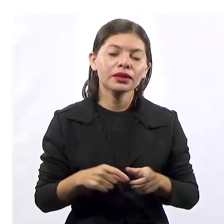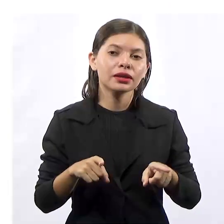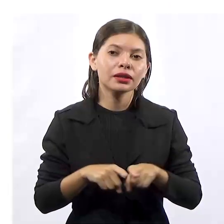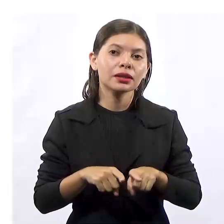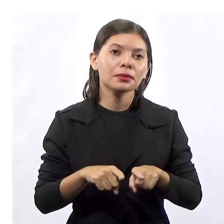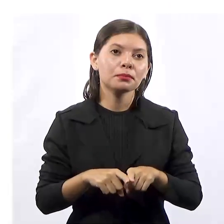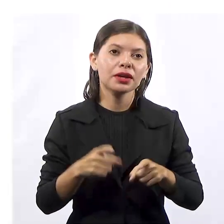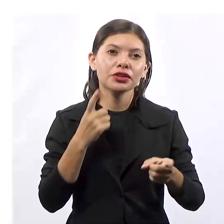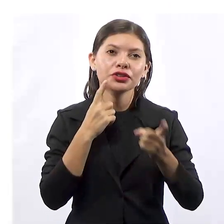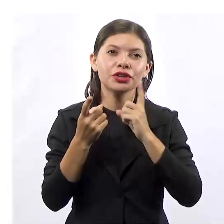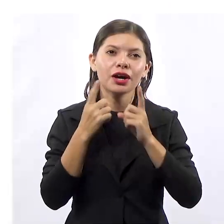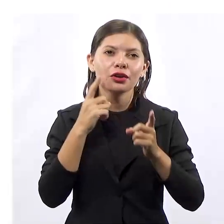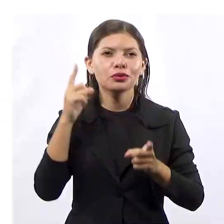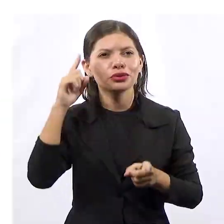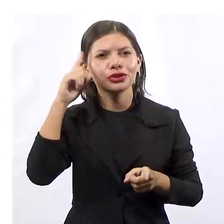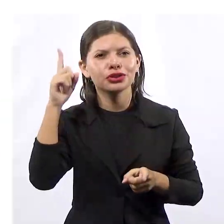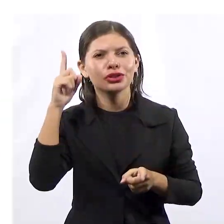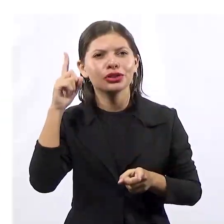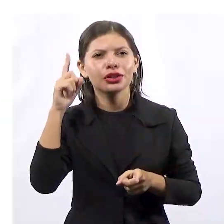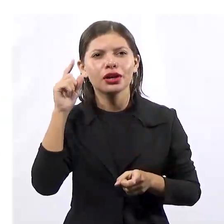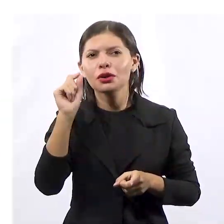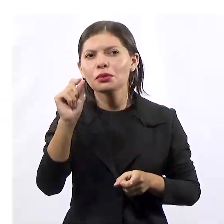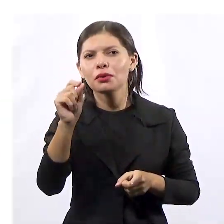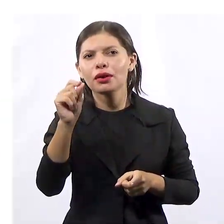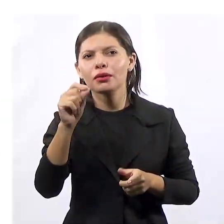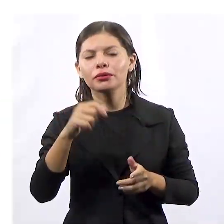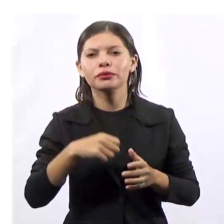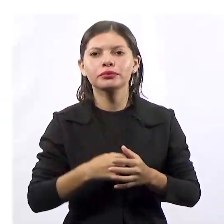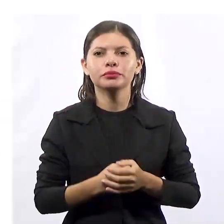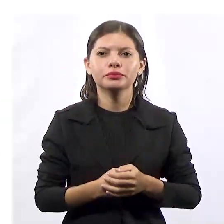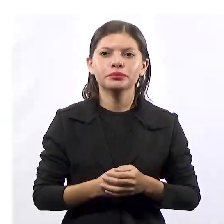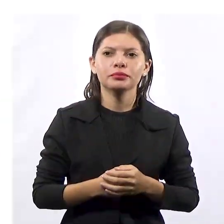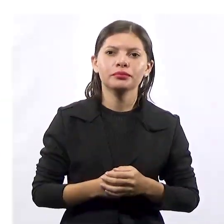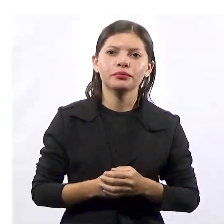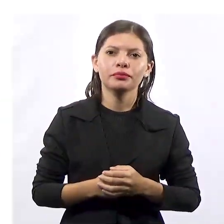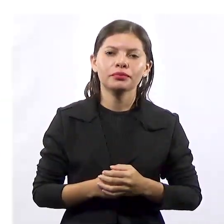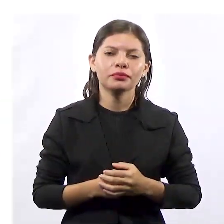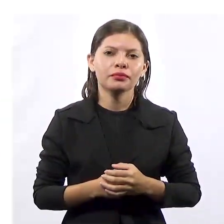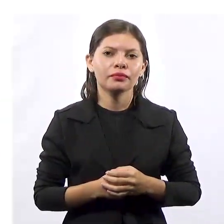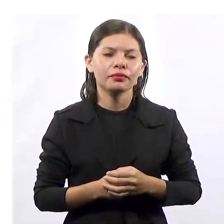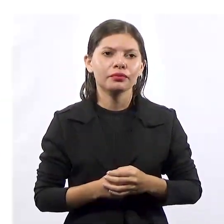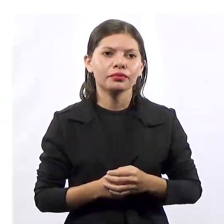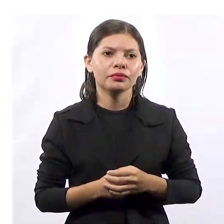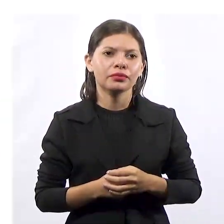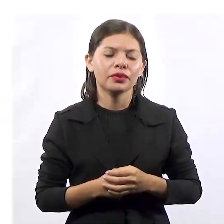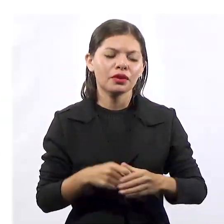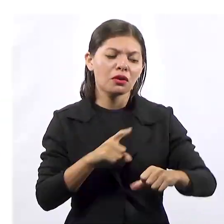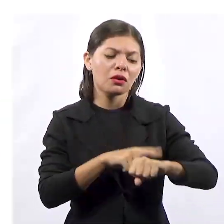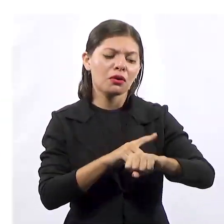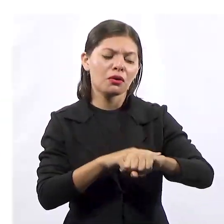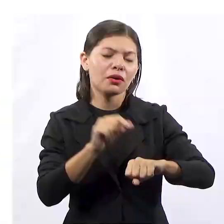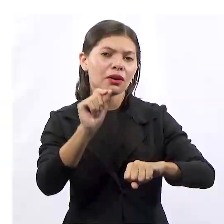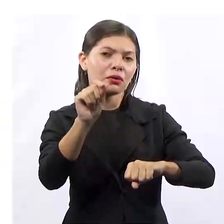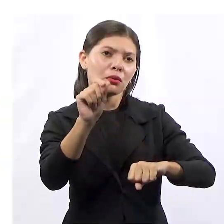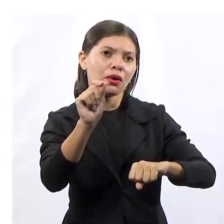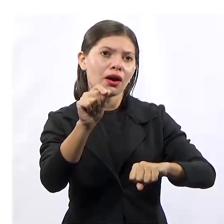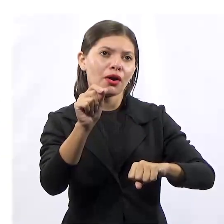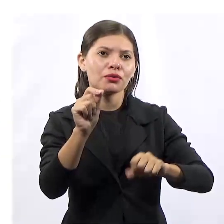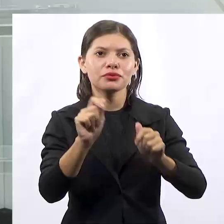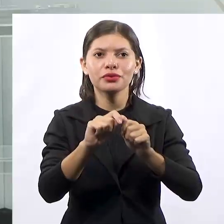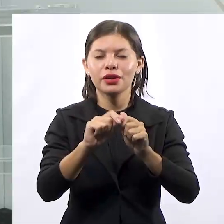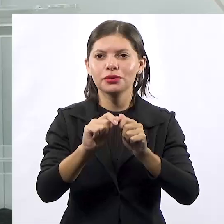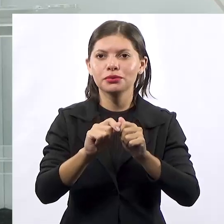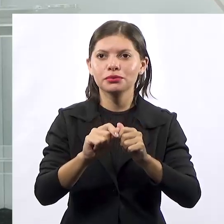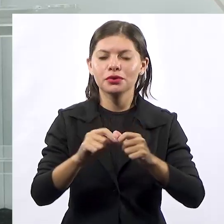dias os diálogos ocorreram, né, dizer, olha, os diálogos foram feitos no dia tal e tal, de tal a tal hora, dizer também